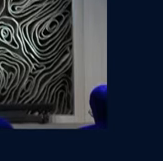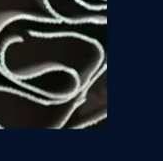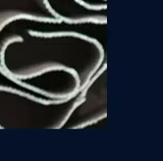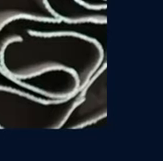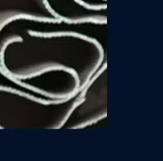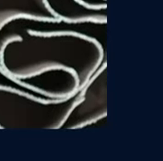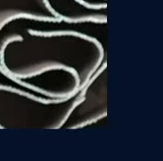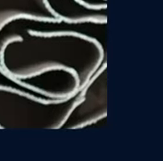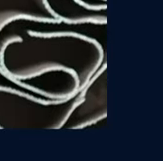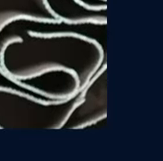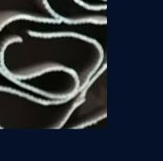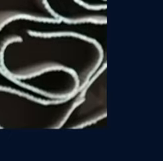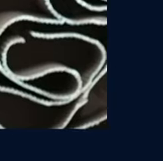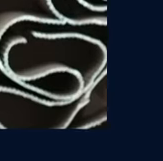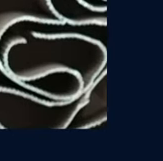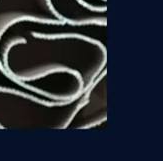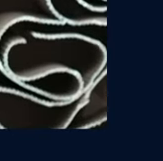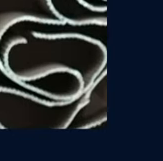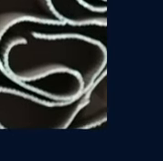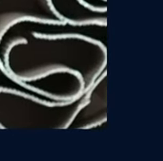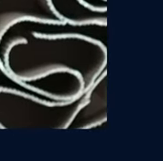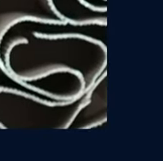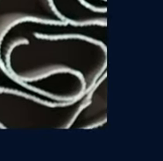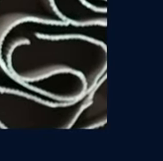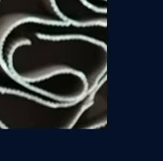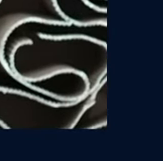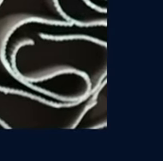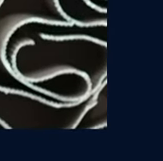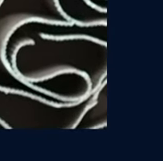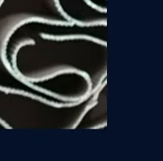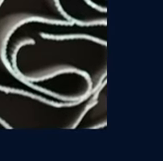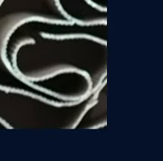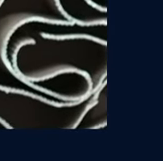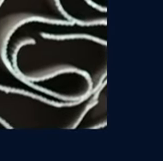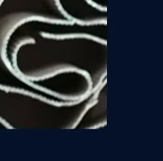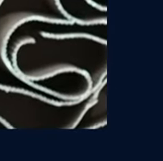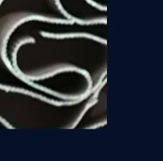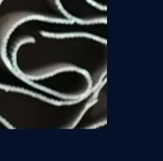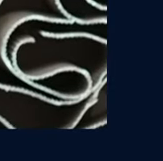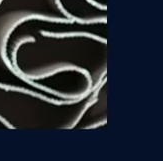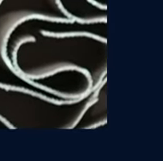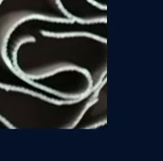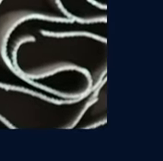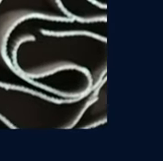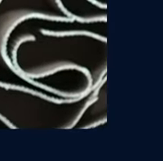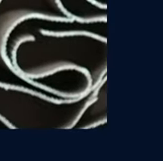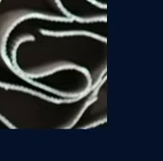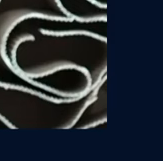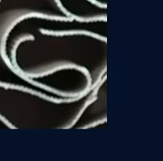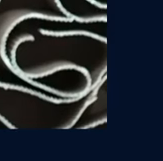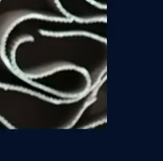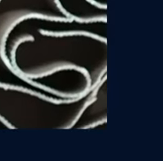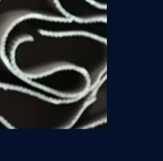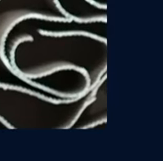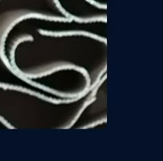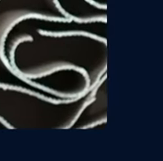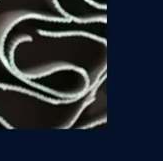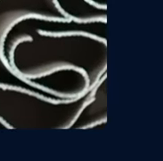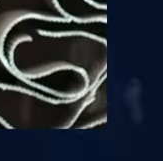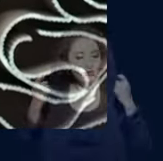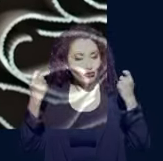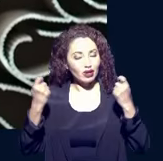bom muito boa tarde a todos uma honra poder mediar Esse painel né dentro de um evento de